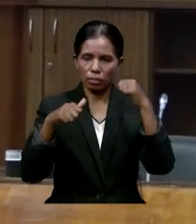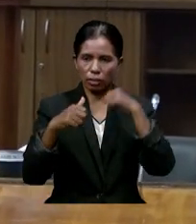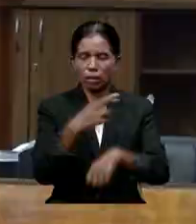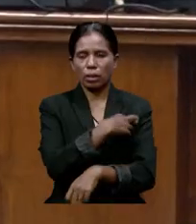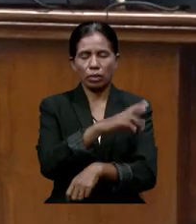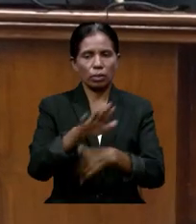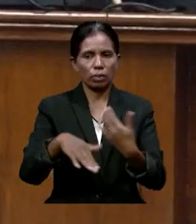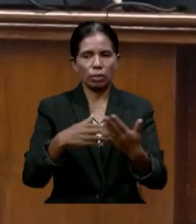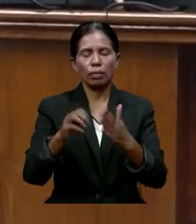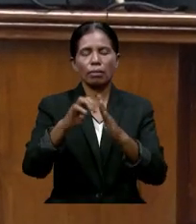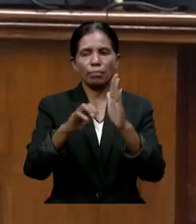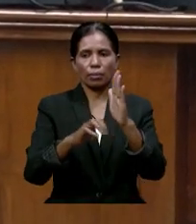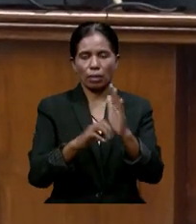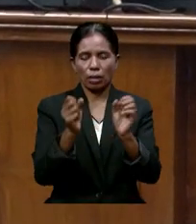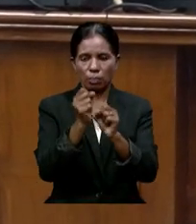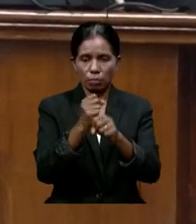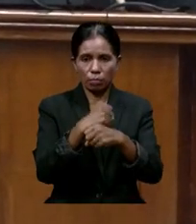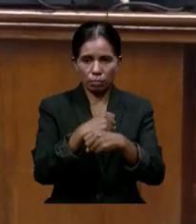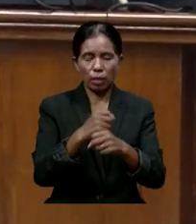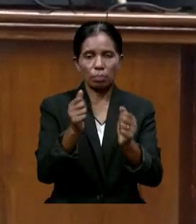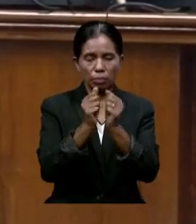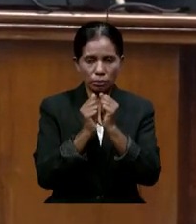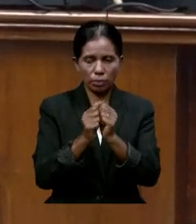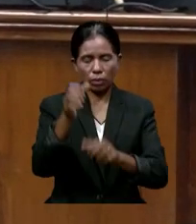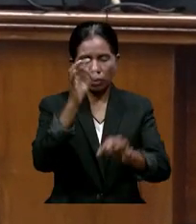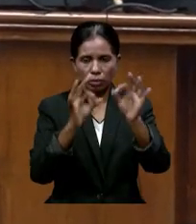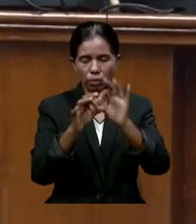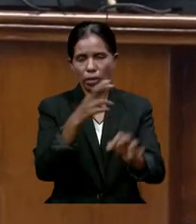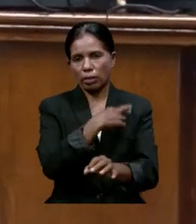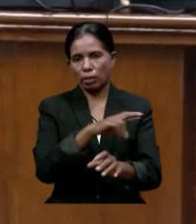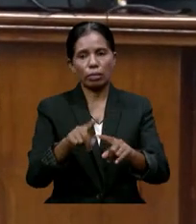no estado halo knar hamuto ko instituição fier religião inwen,